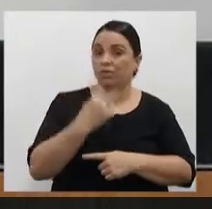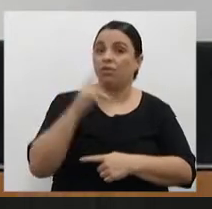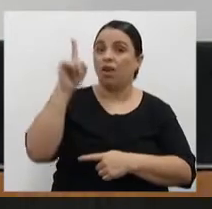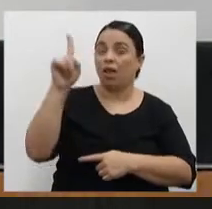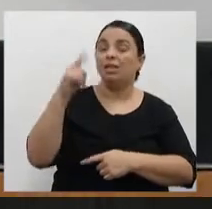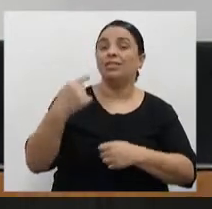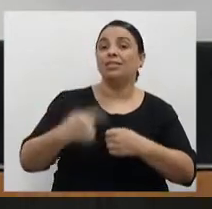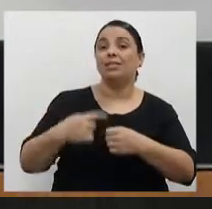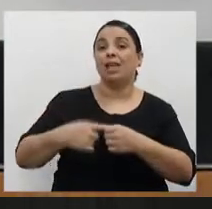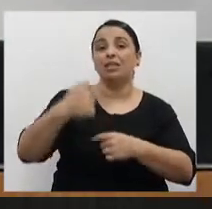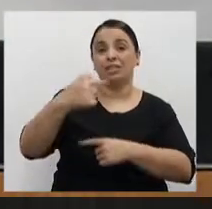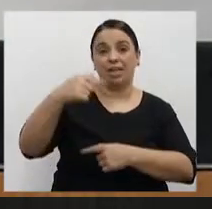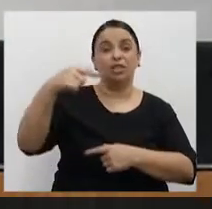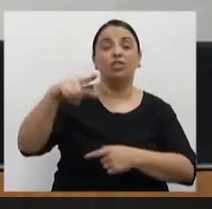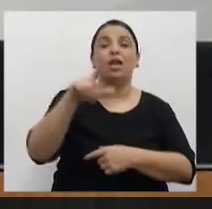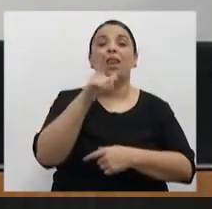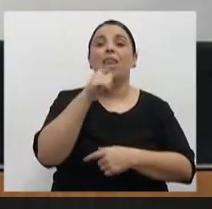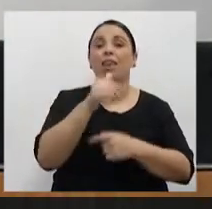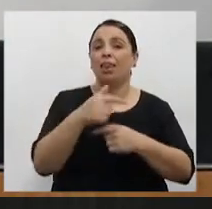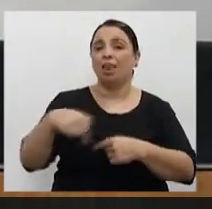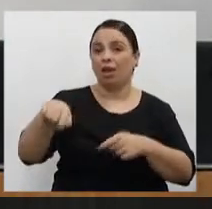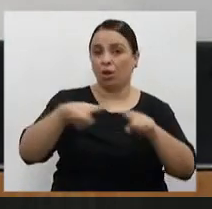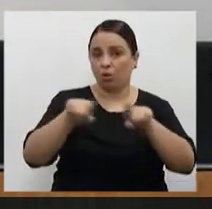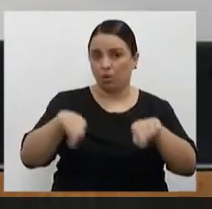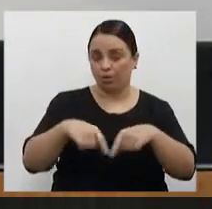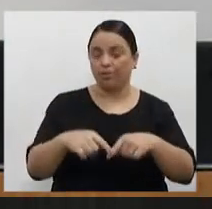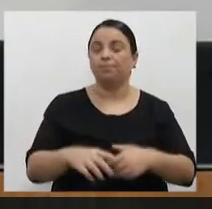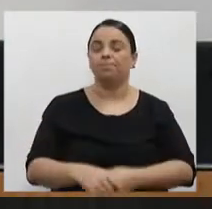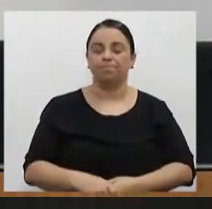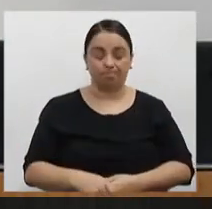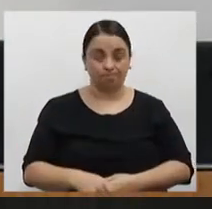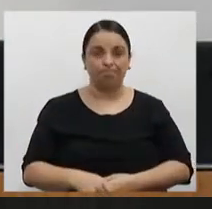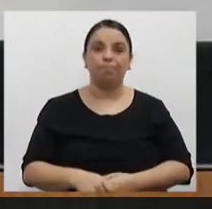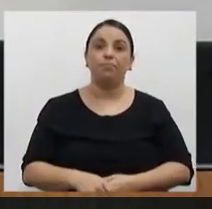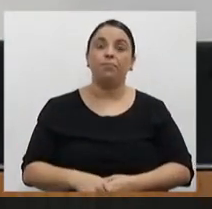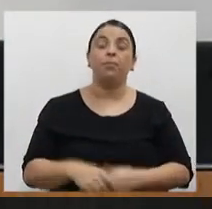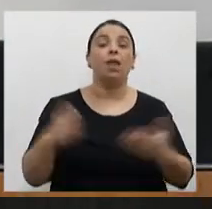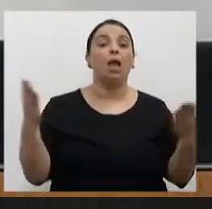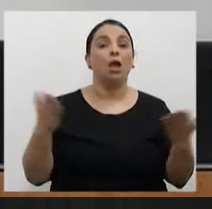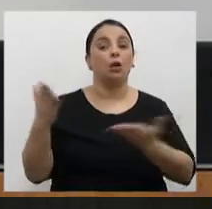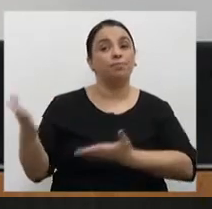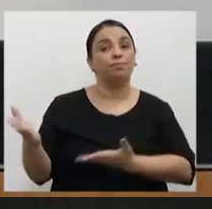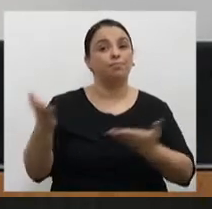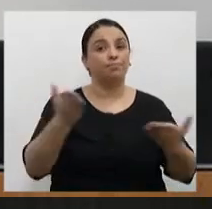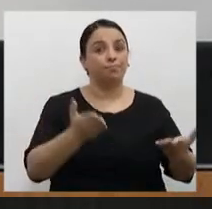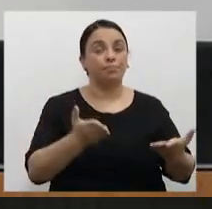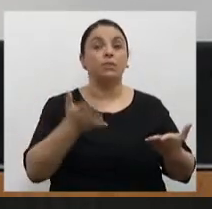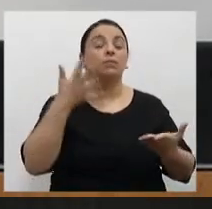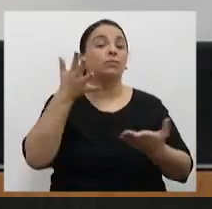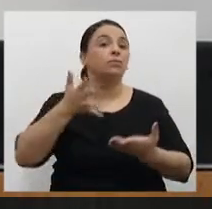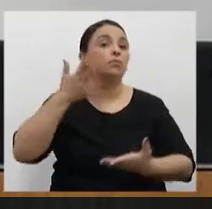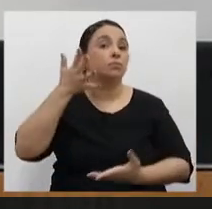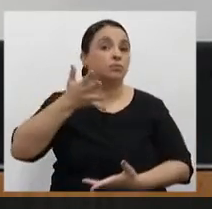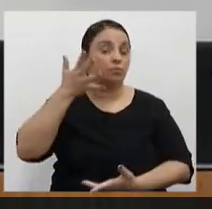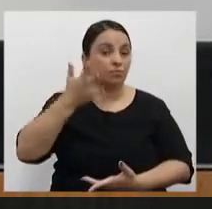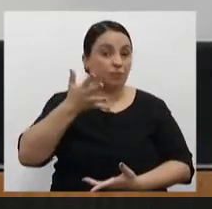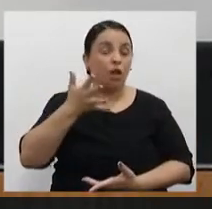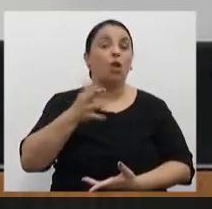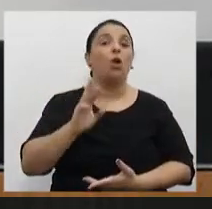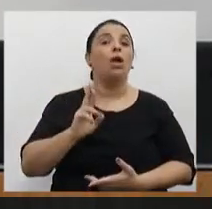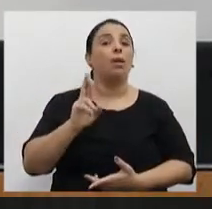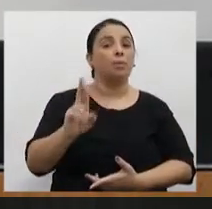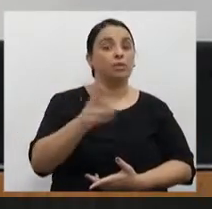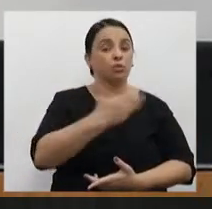o registro, né, de mais três participantes. Vou passar, então, a fala agora também para o representante do Governo do